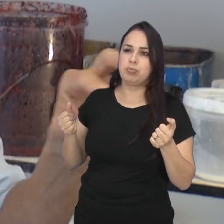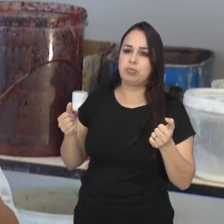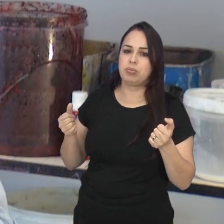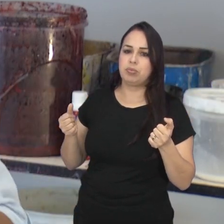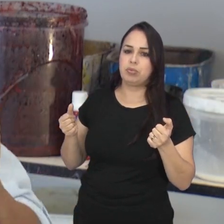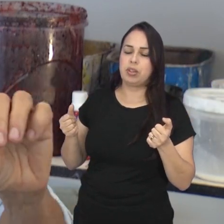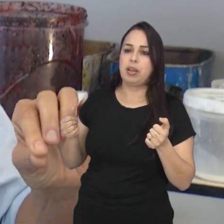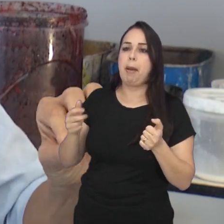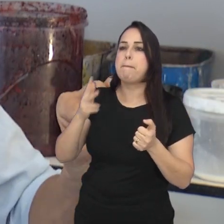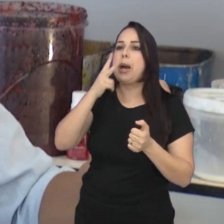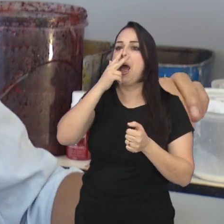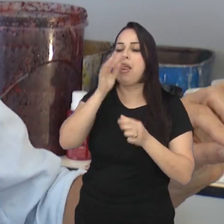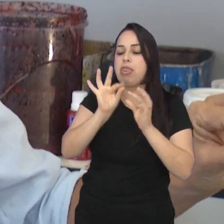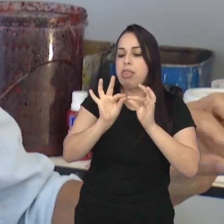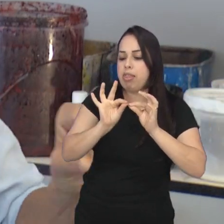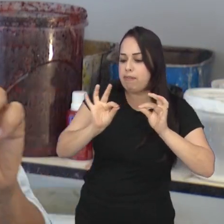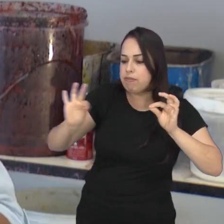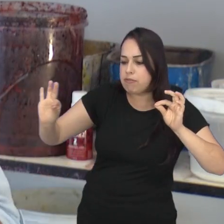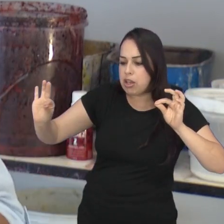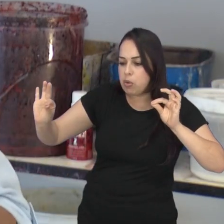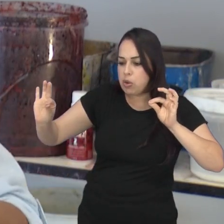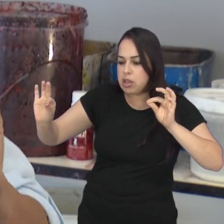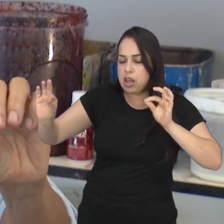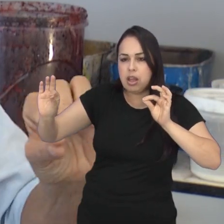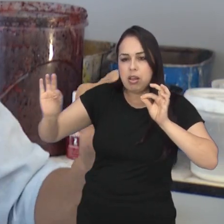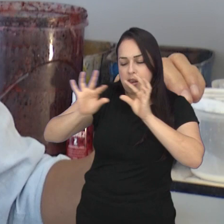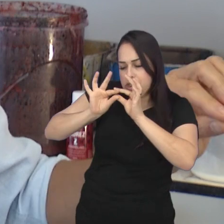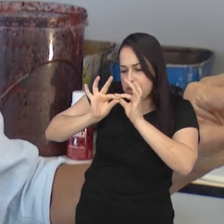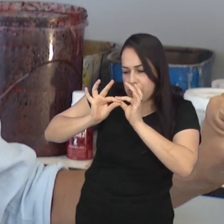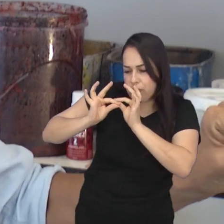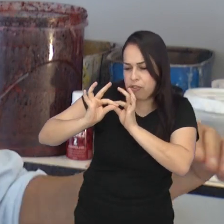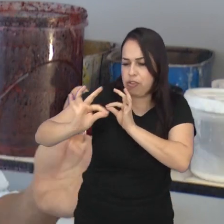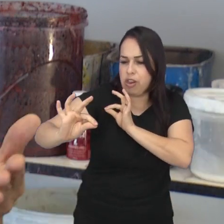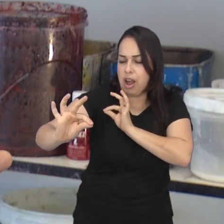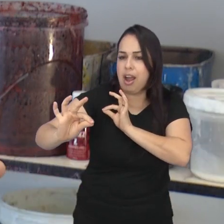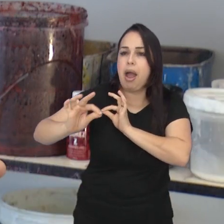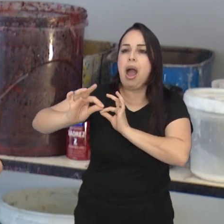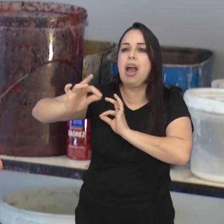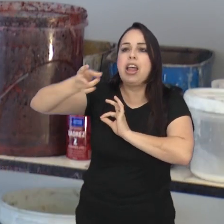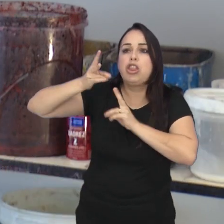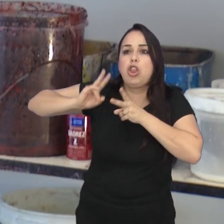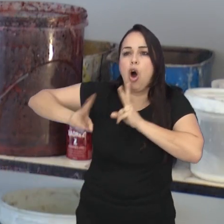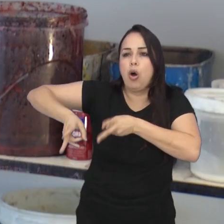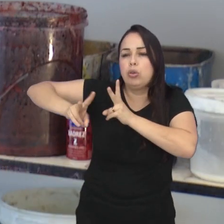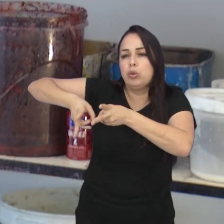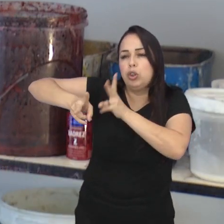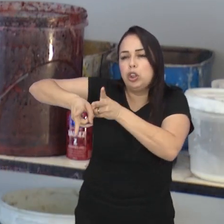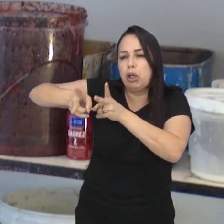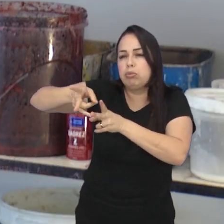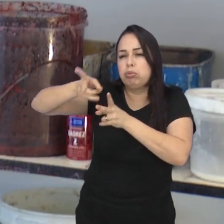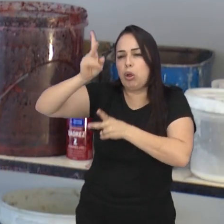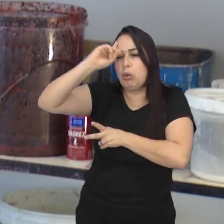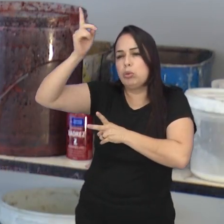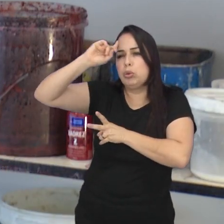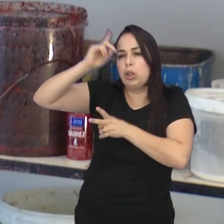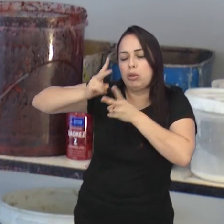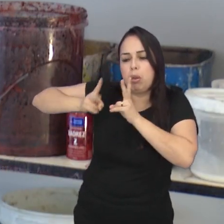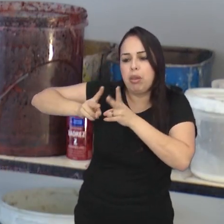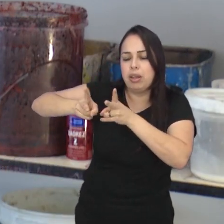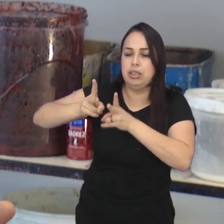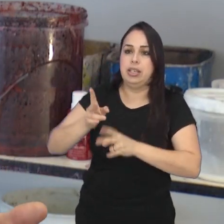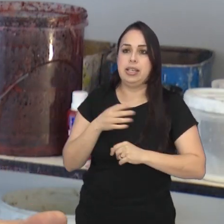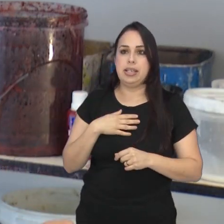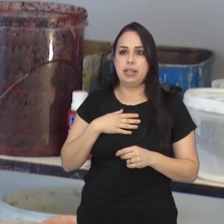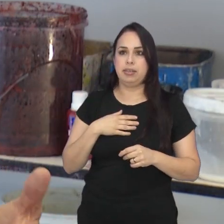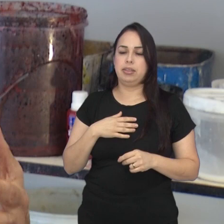um fio esticado, né? Você tem que manter uma tensão para você conseguir evoluir o seu trabalho, né? Se